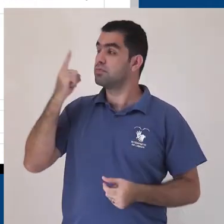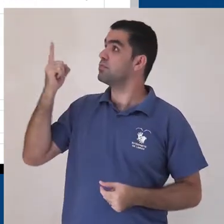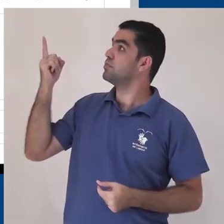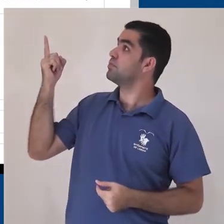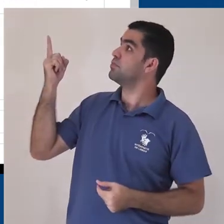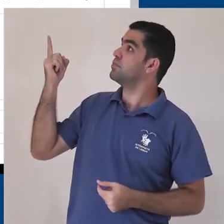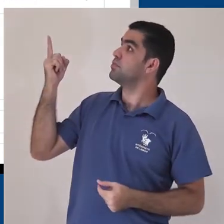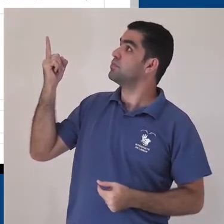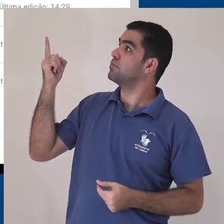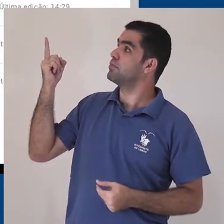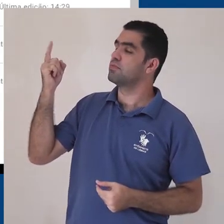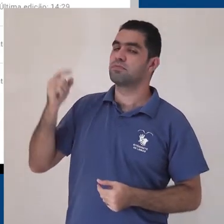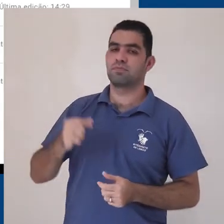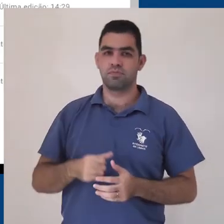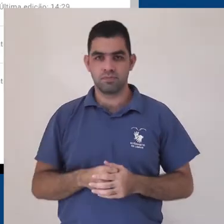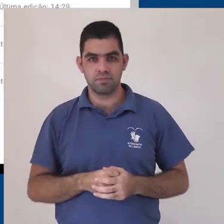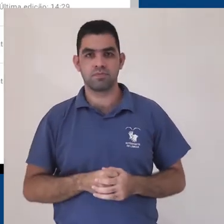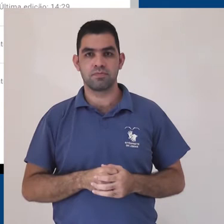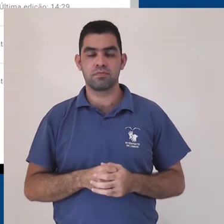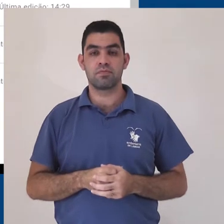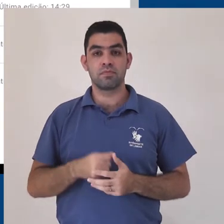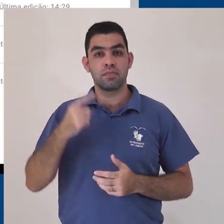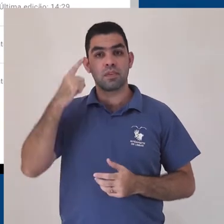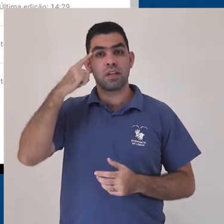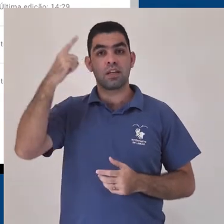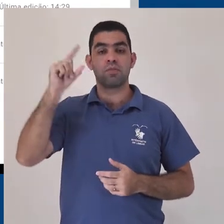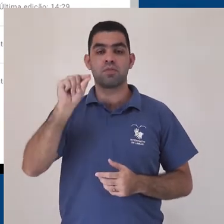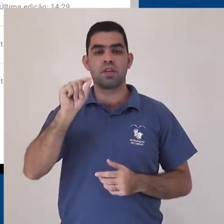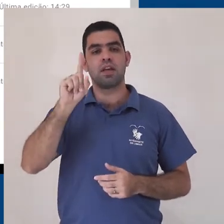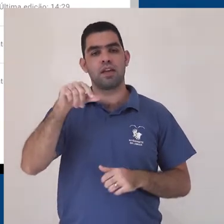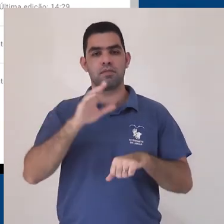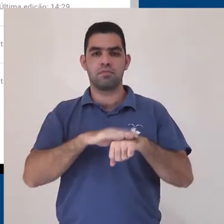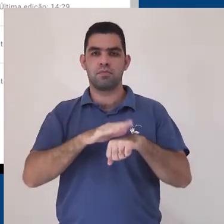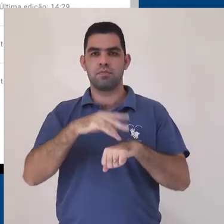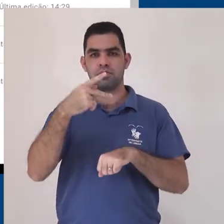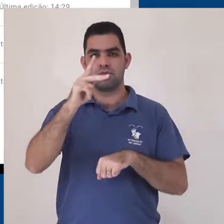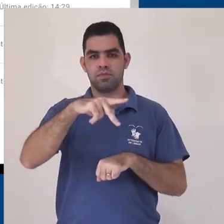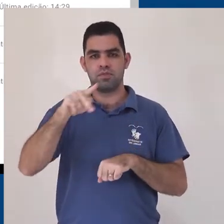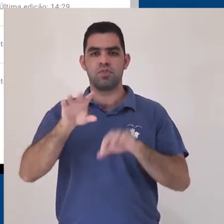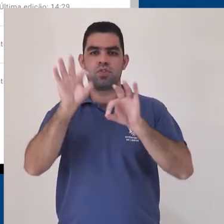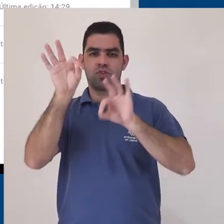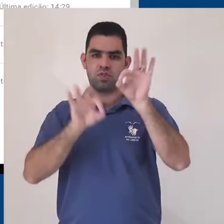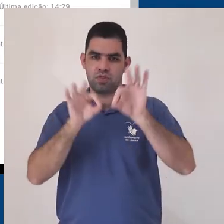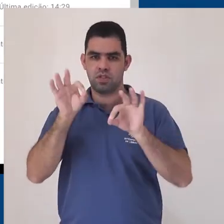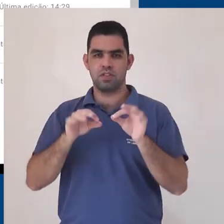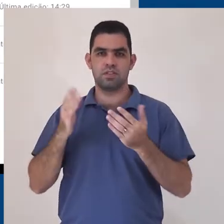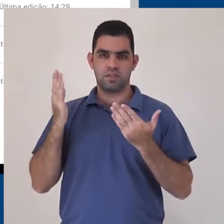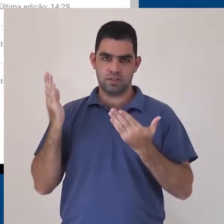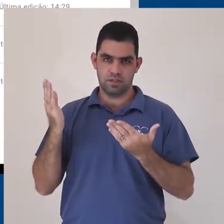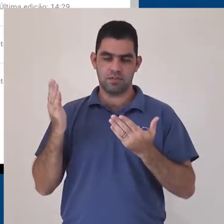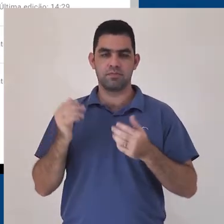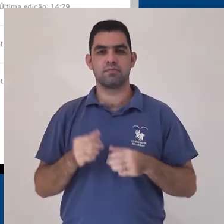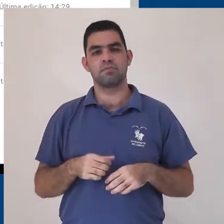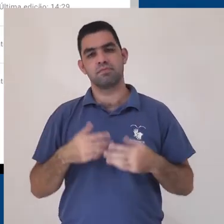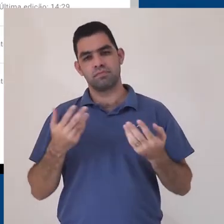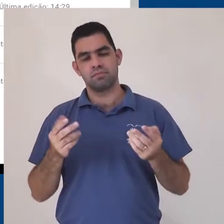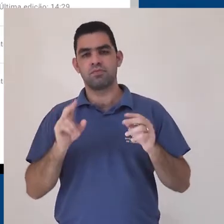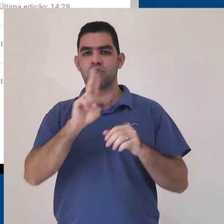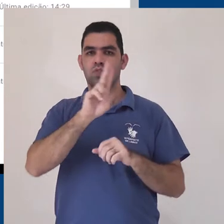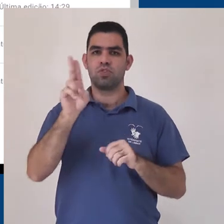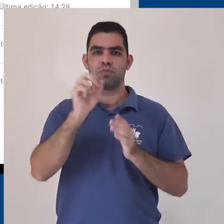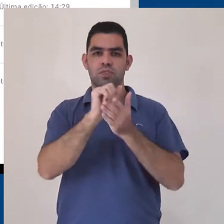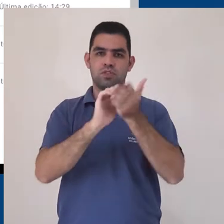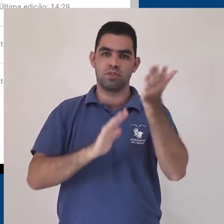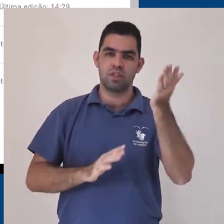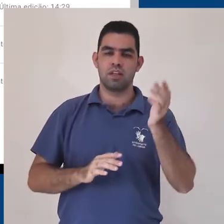os tópicos vamos clicar em todos os jogos E lembrando que é o seu professor que organiza esse menu logo os nomes das atividades e